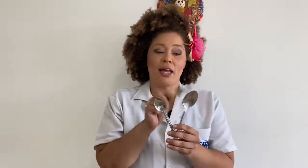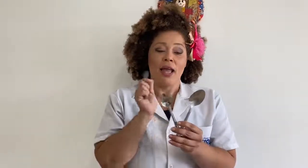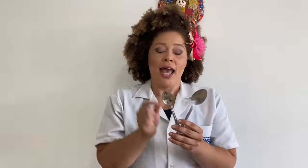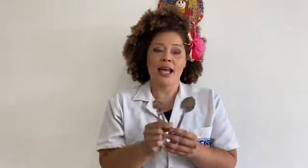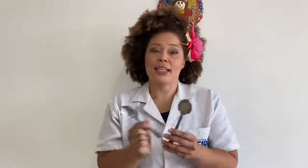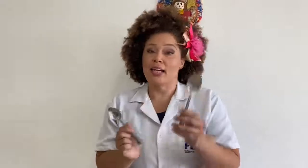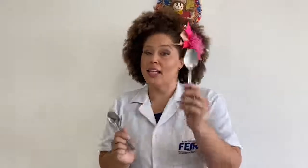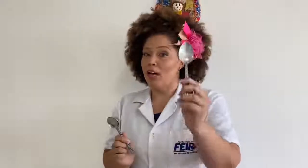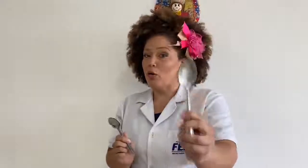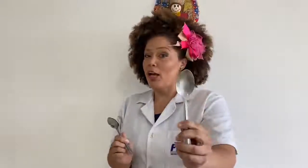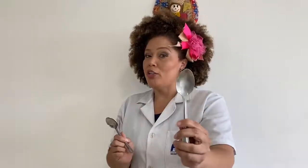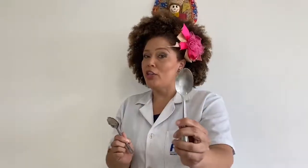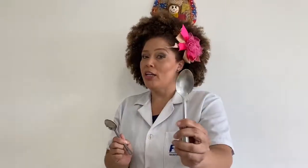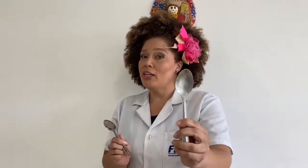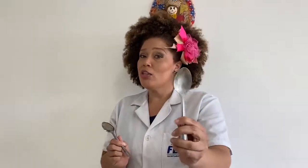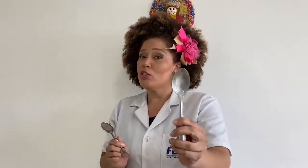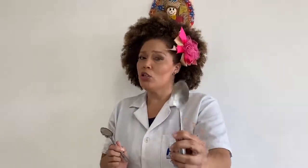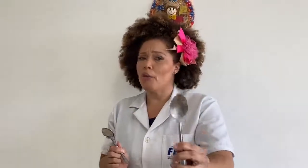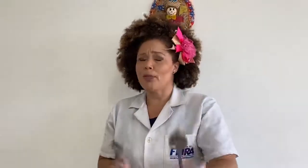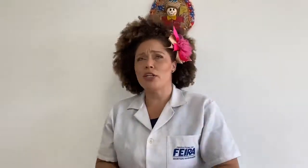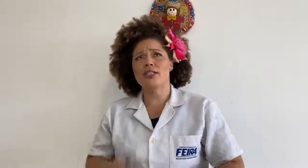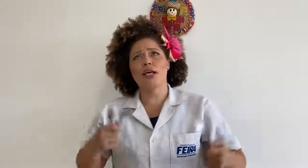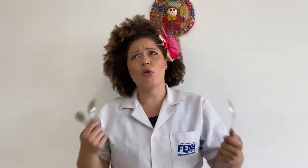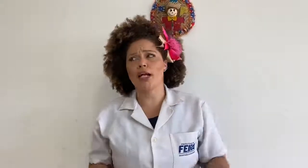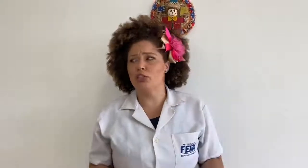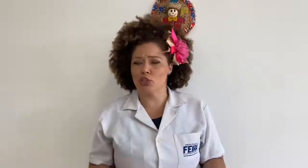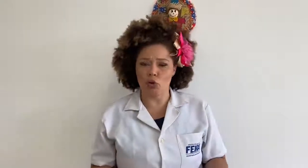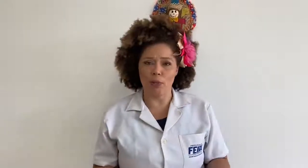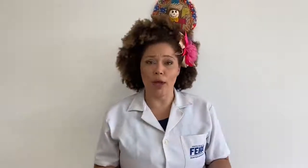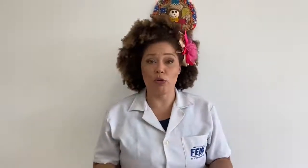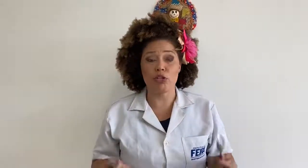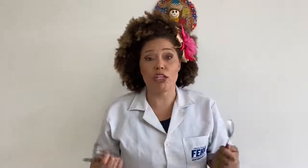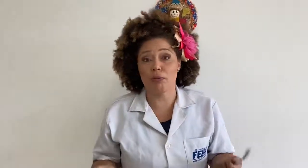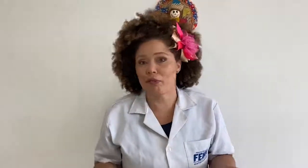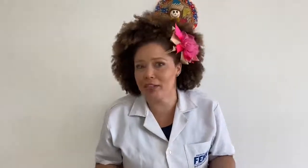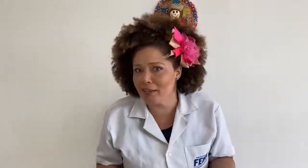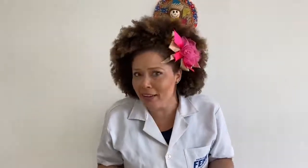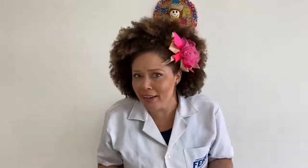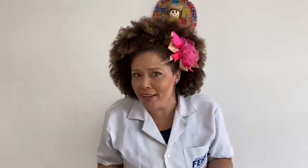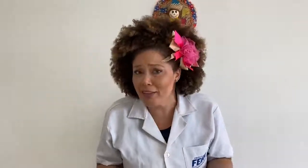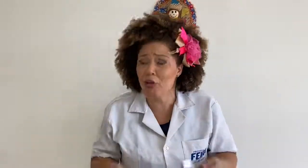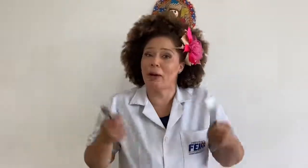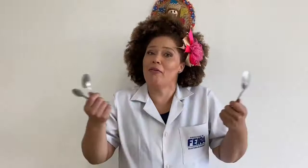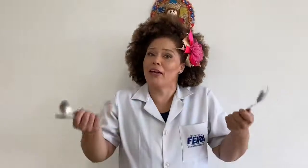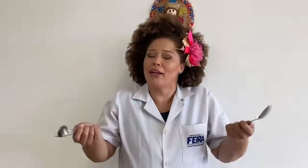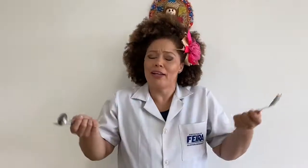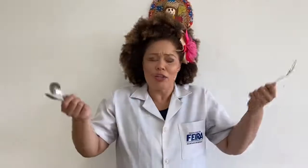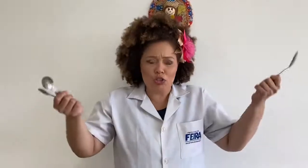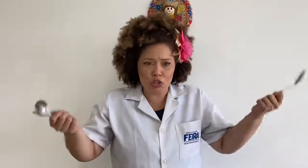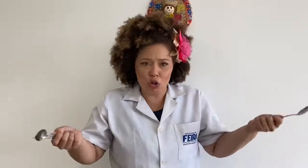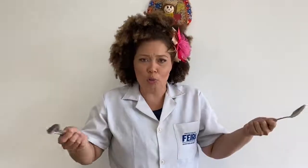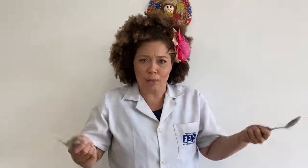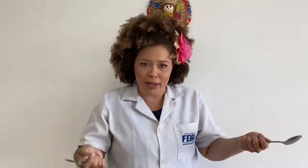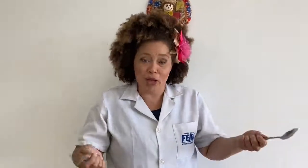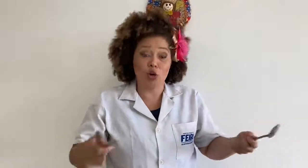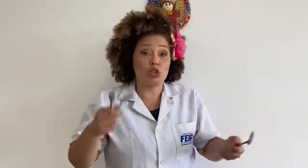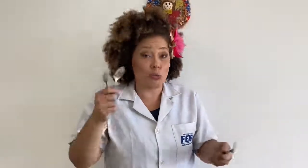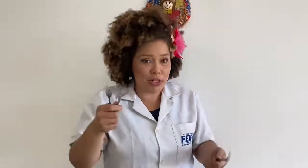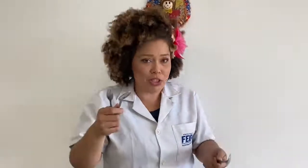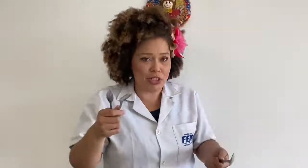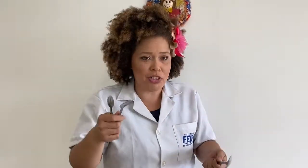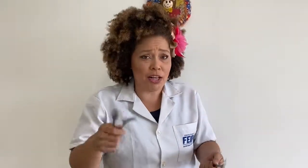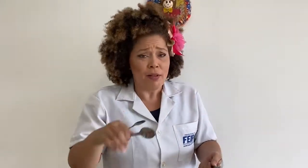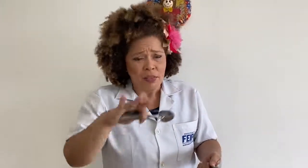3 colheres, né? Essa daqui é a colher de sopa. Gente, essa colher de sopa eu utilizo pra fazer o quê? Tomar o quê? Sopa.